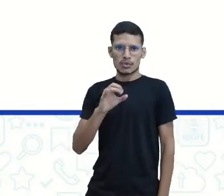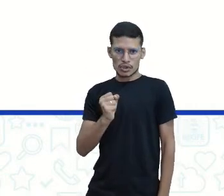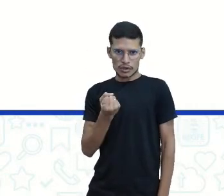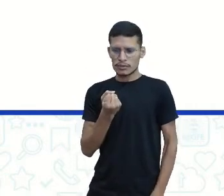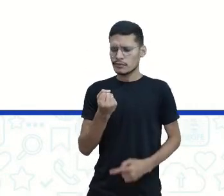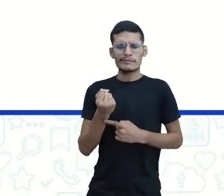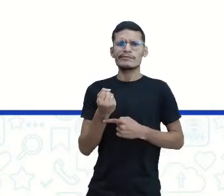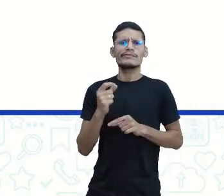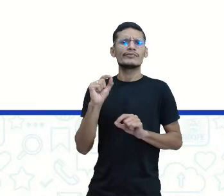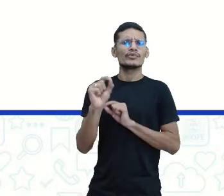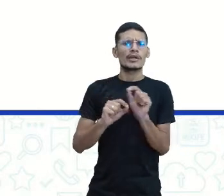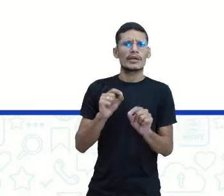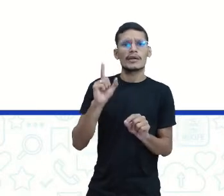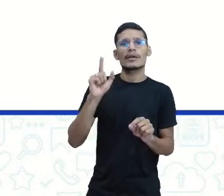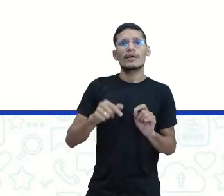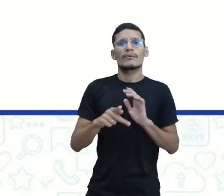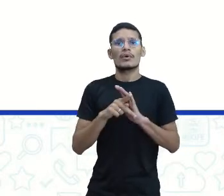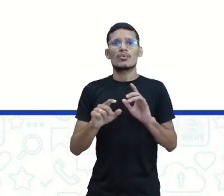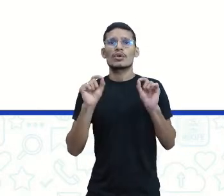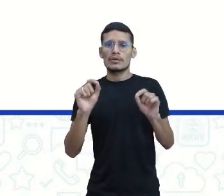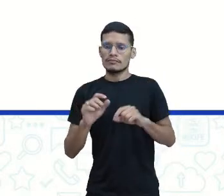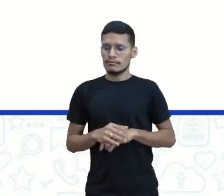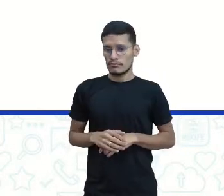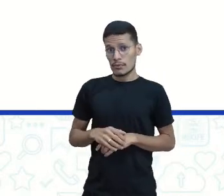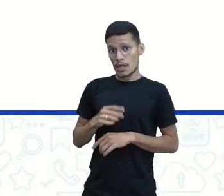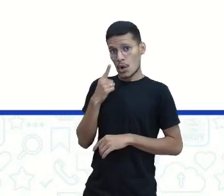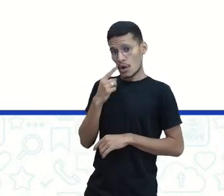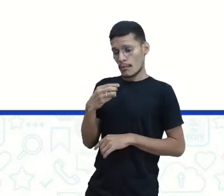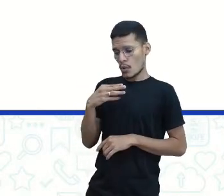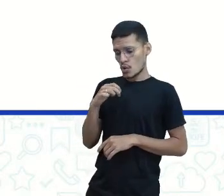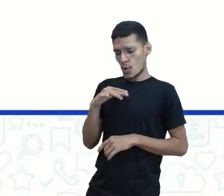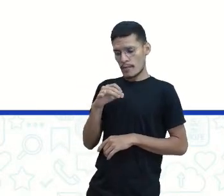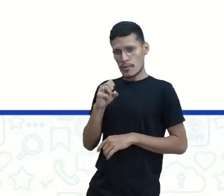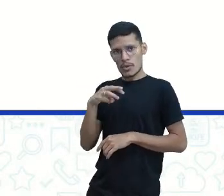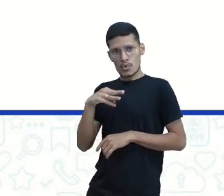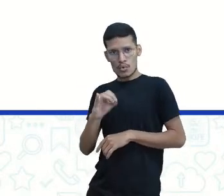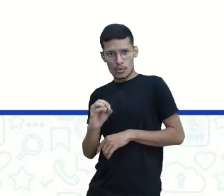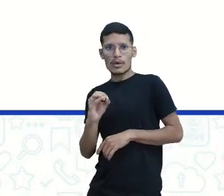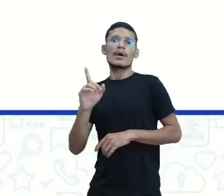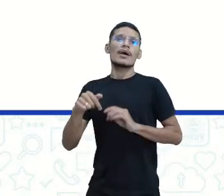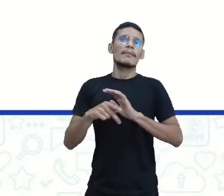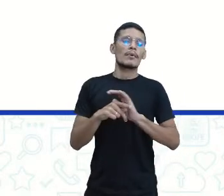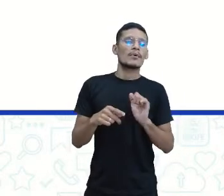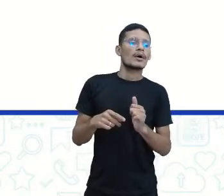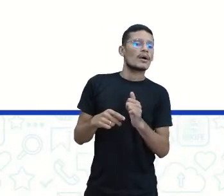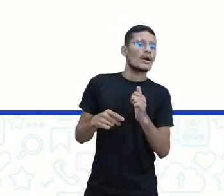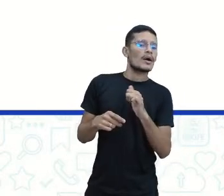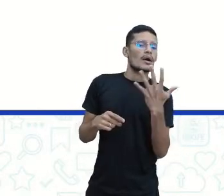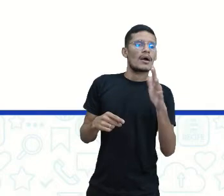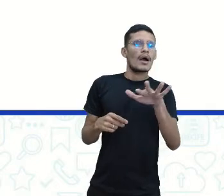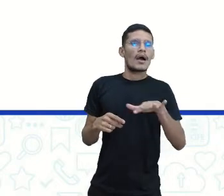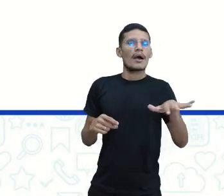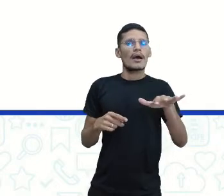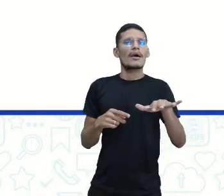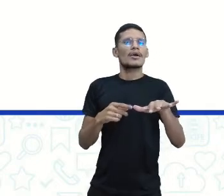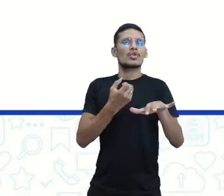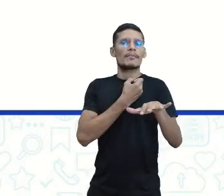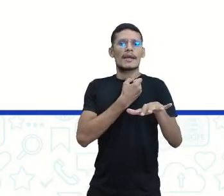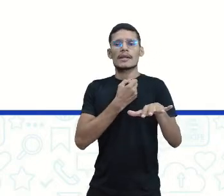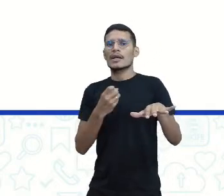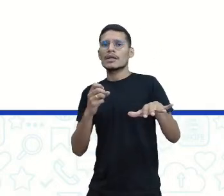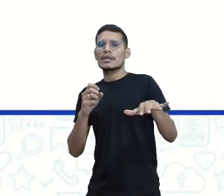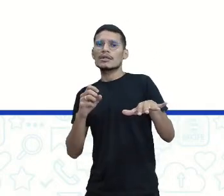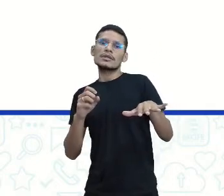monômios simétricos? Você vai pegar um monômio, certo? A parte numérica e a parte literal tem que ser a